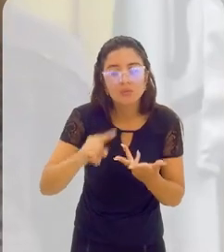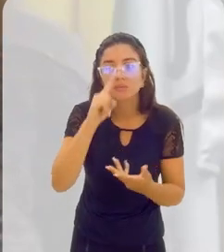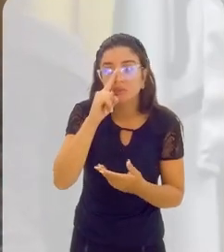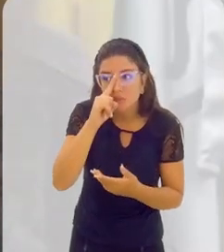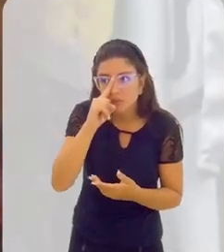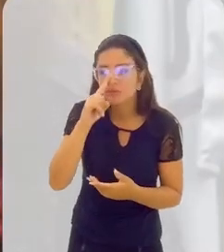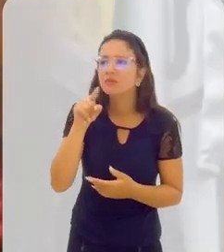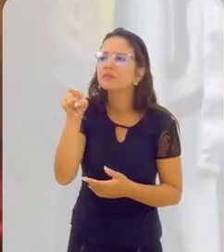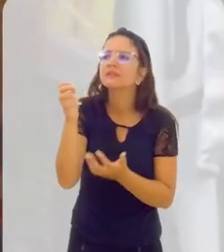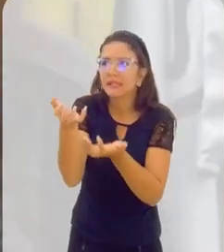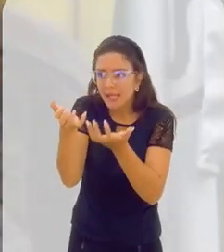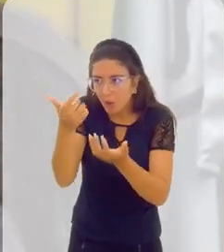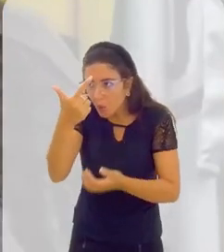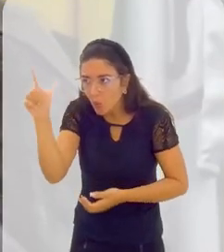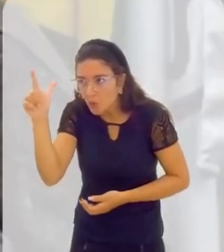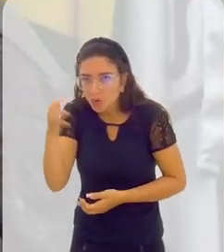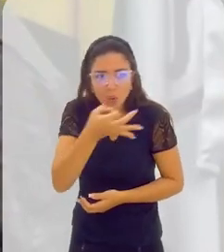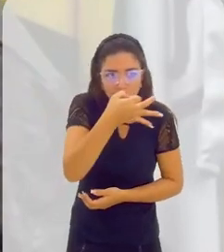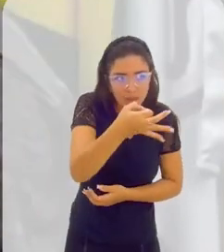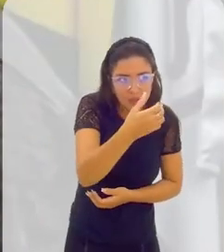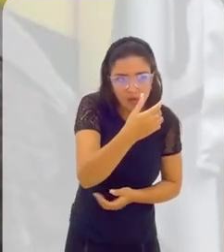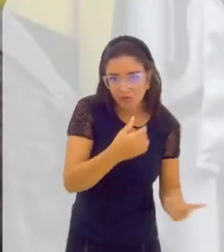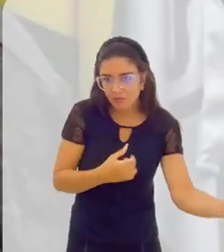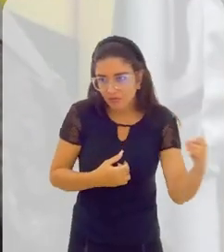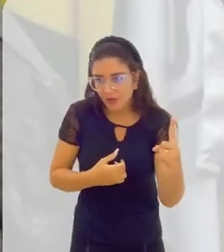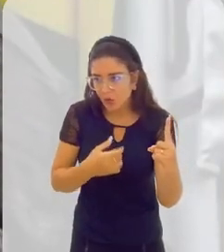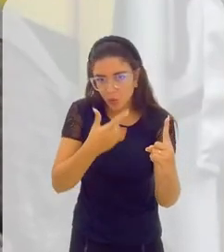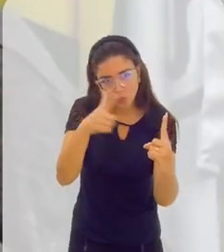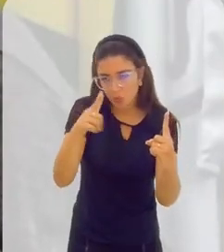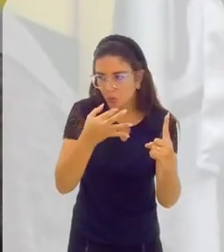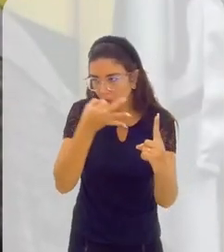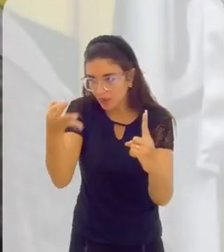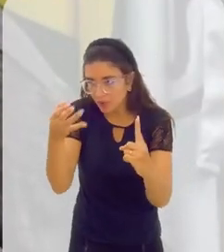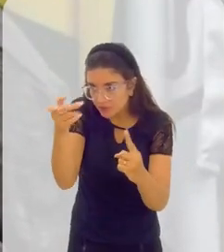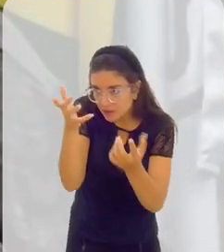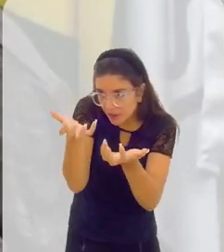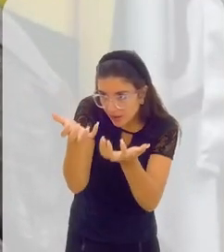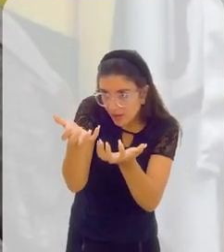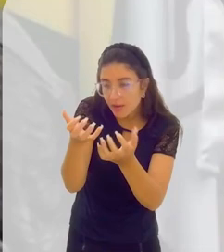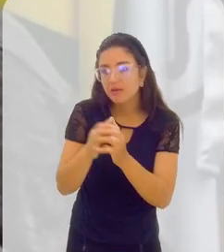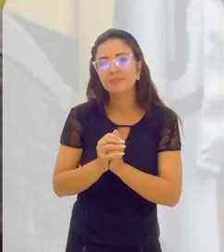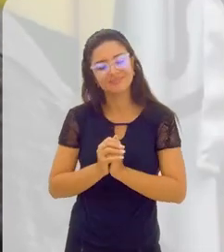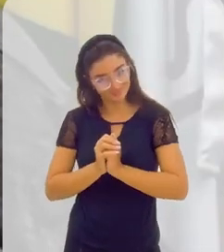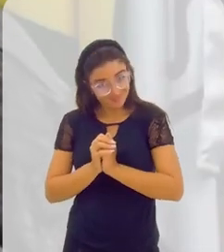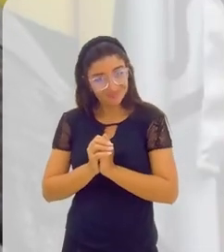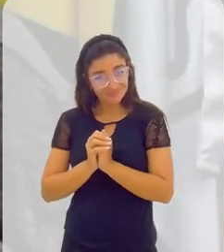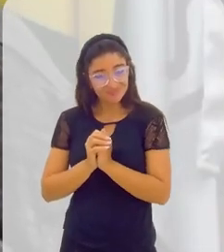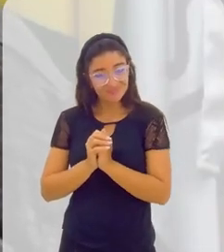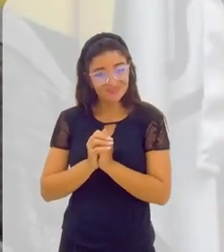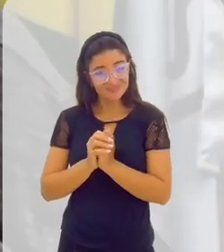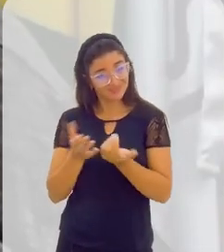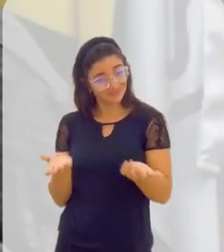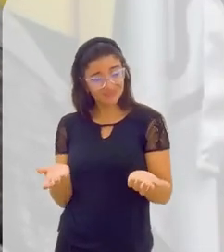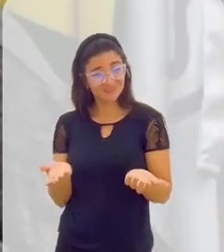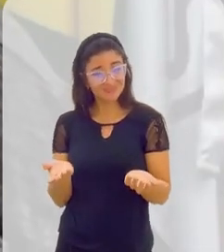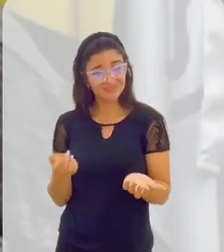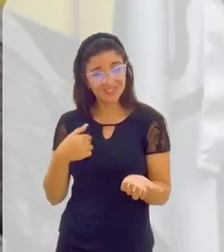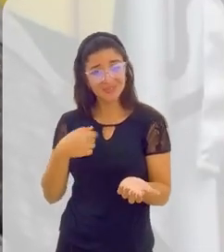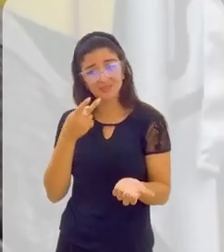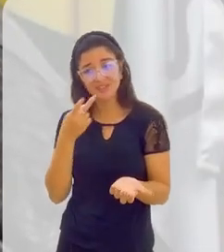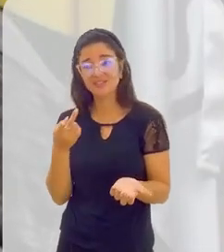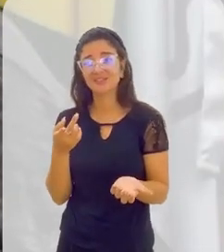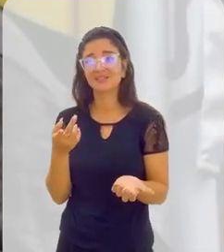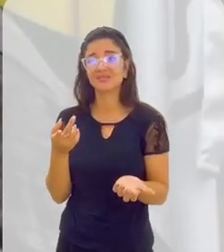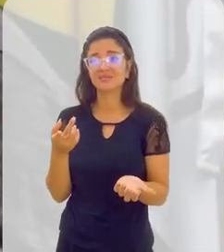para outro lugar choquei por uma outra coisa que eu vi outra opinião tudo bem ponto eu digo que ele